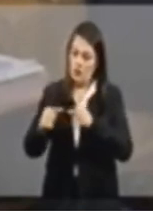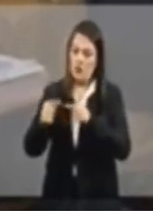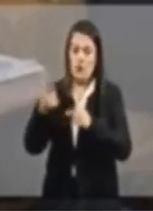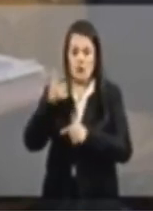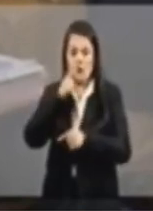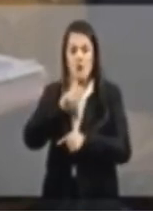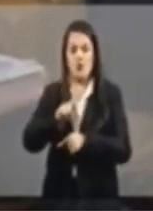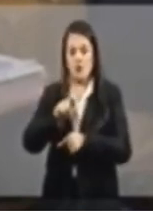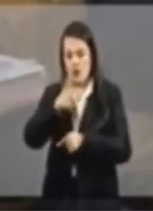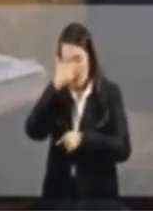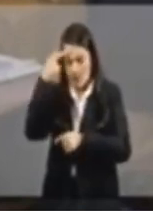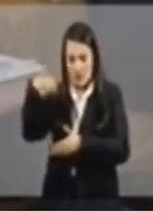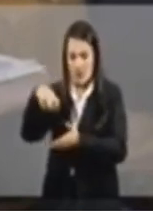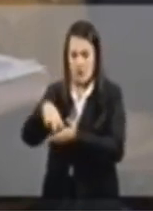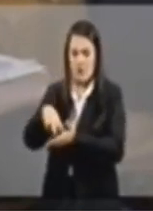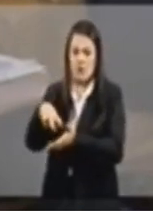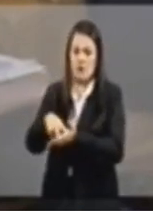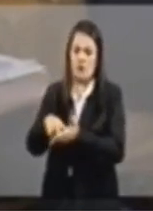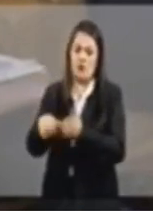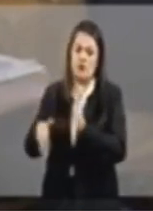os apenados apenas este direito